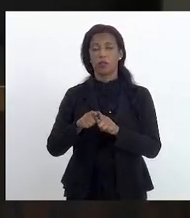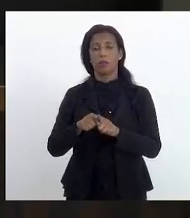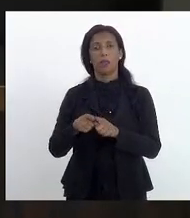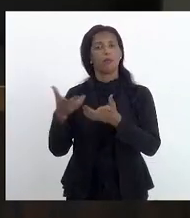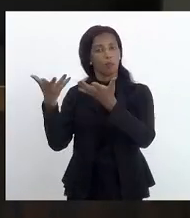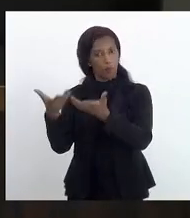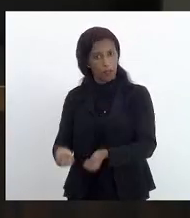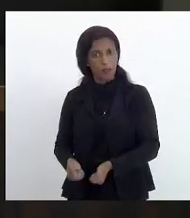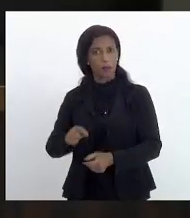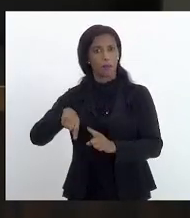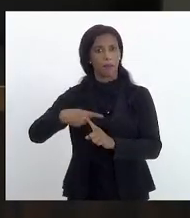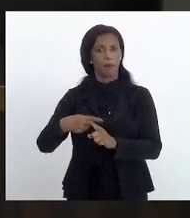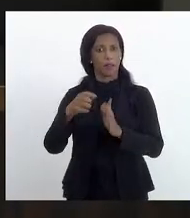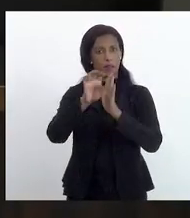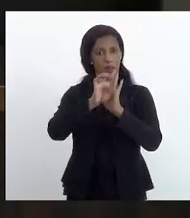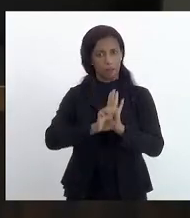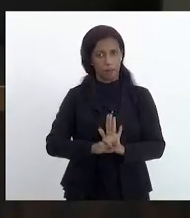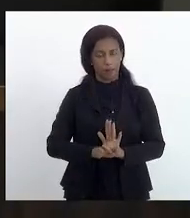emendas.